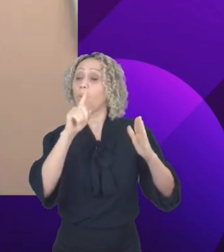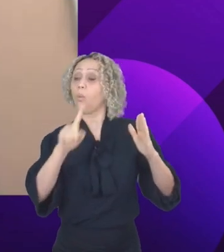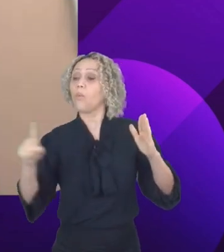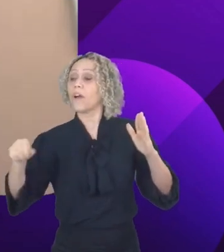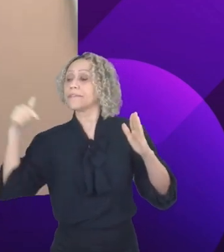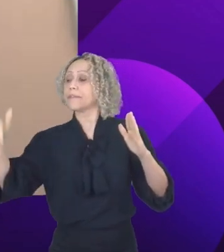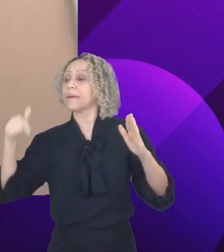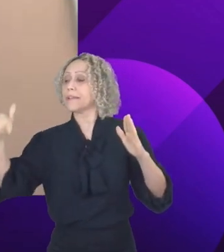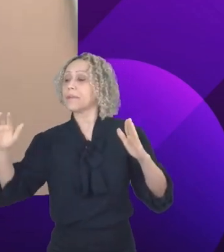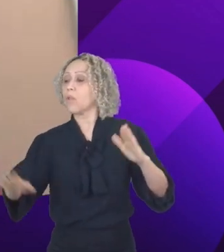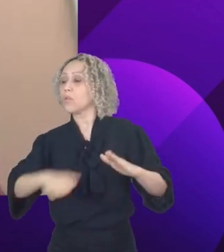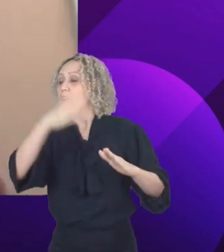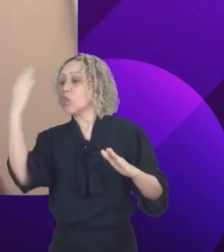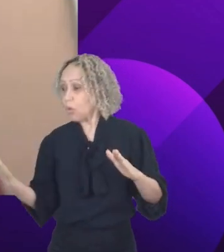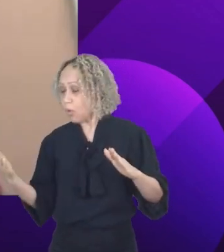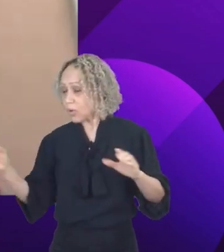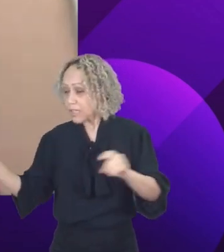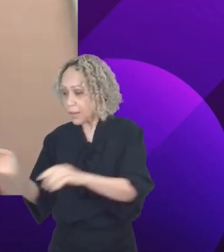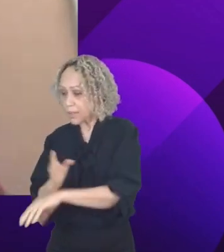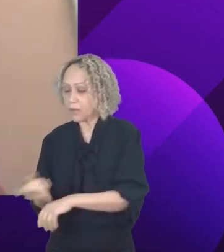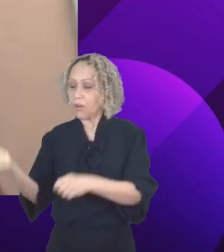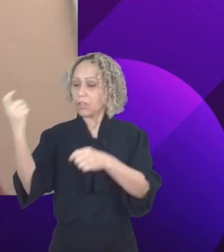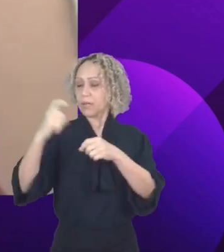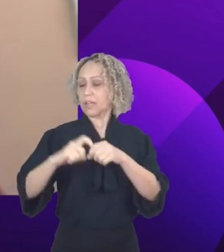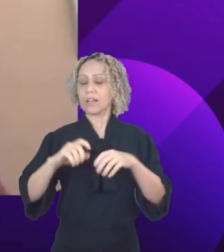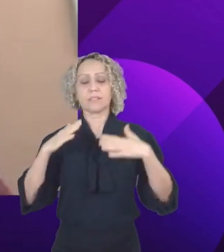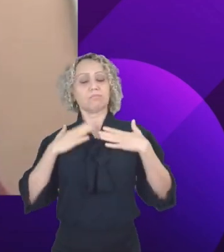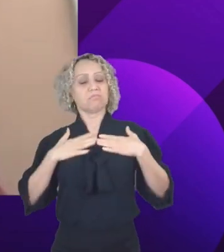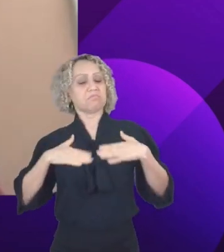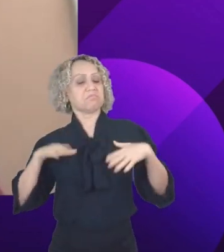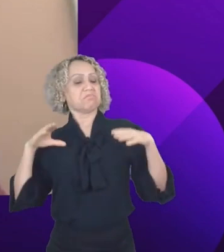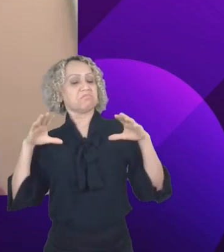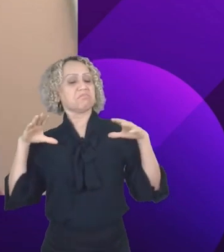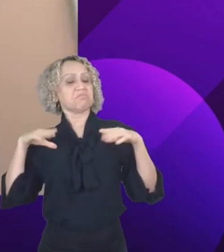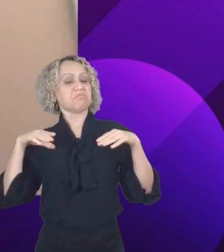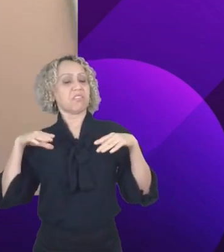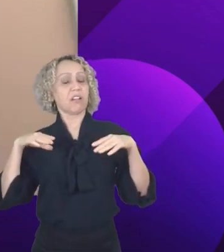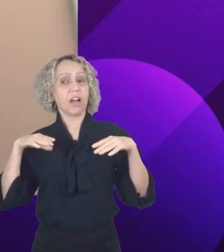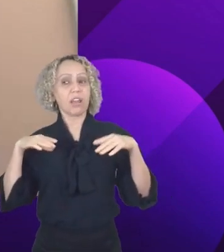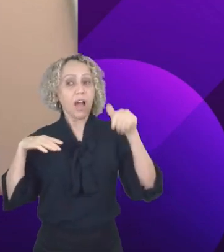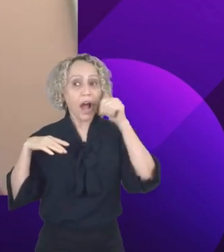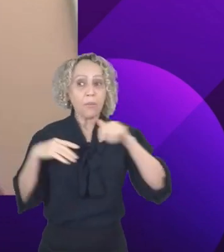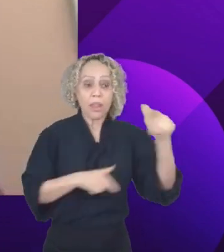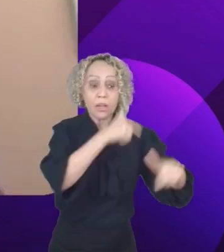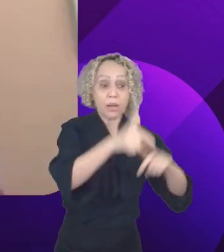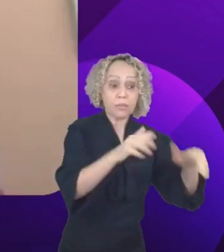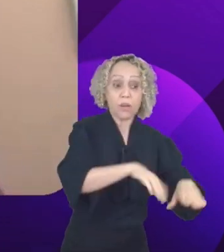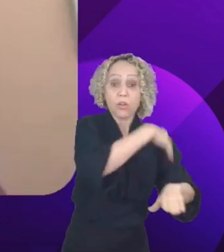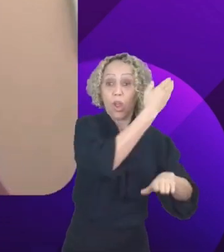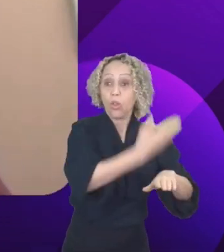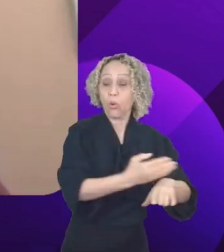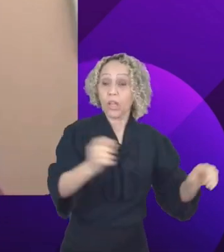lar é de todos e que, entretanto, todos têm obrigações para com aquele